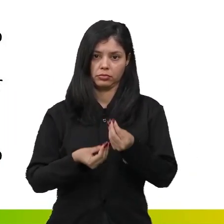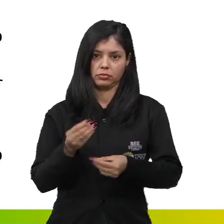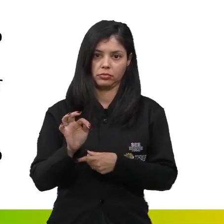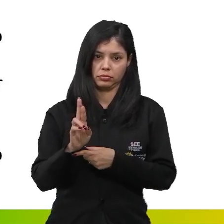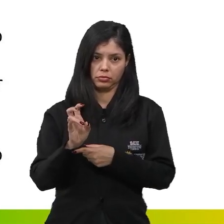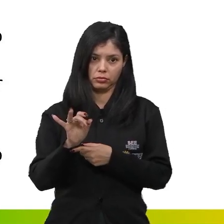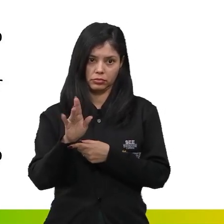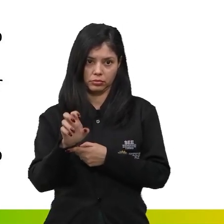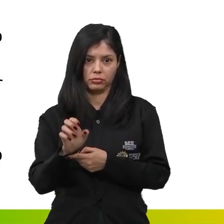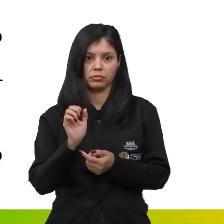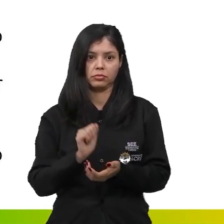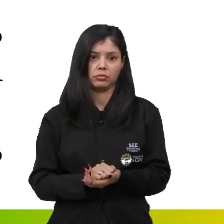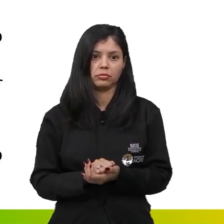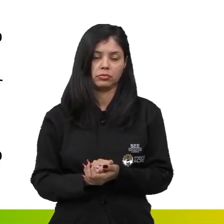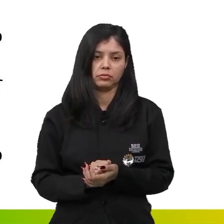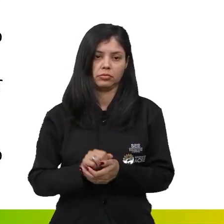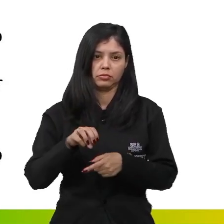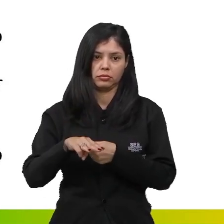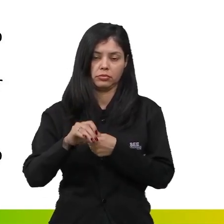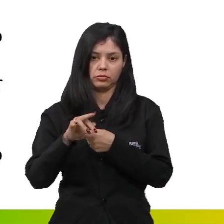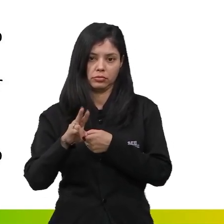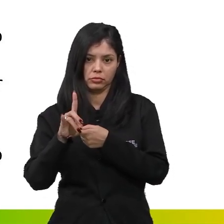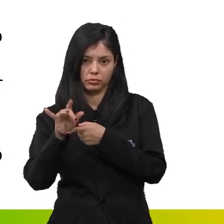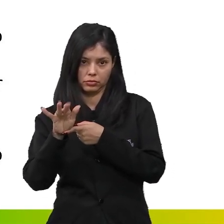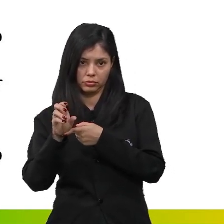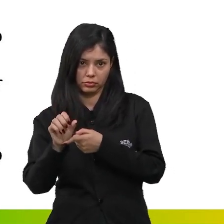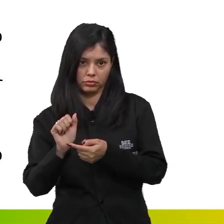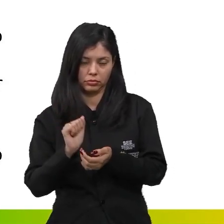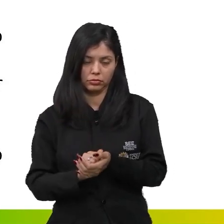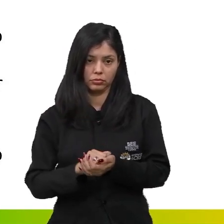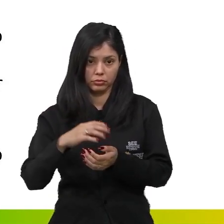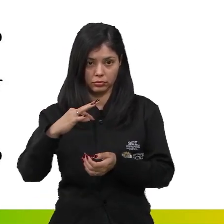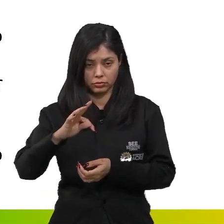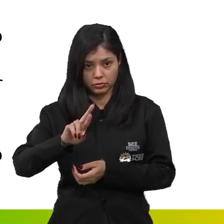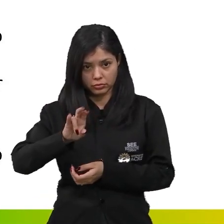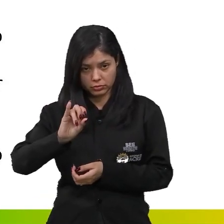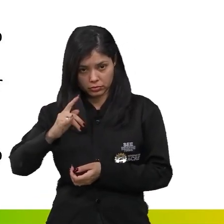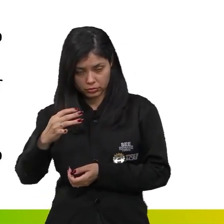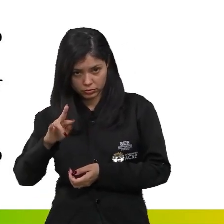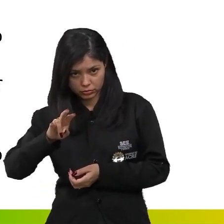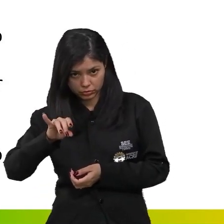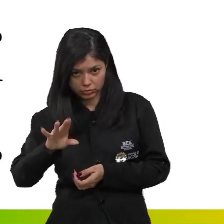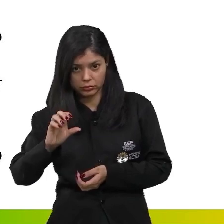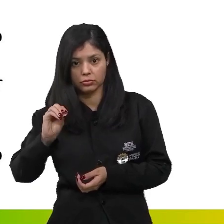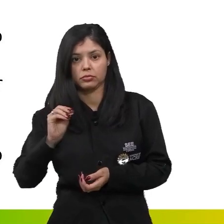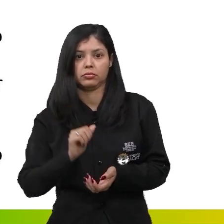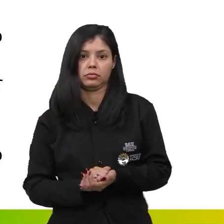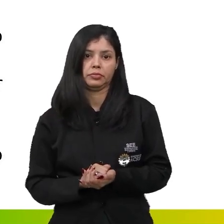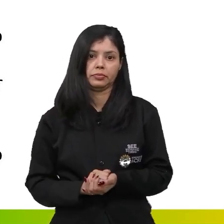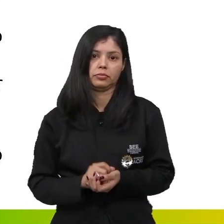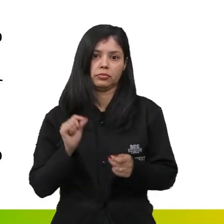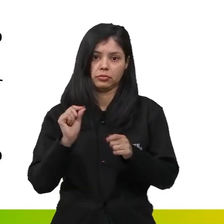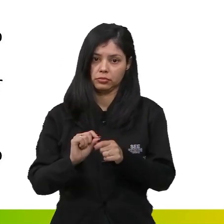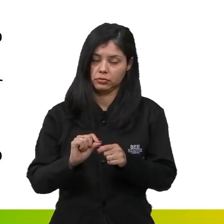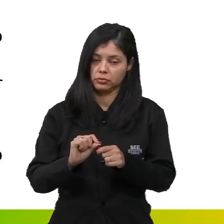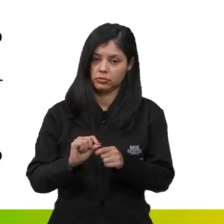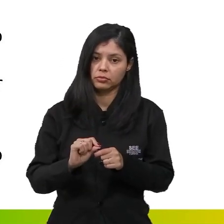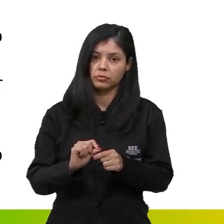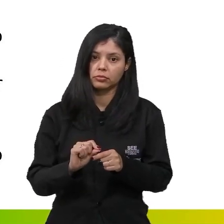os bandeirantes, os missionários e os tropeiros aí, não é? Eles foram